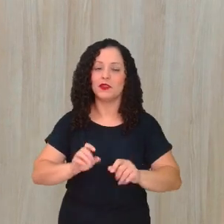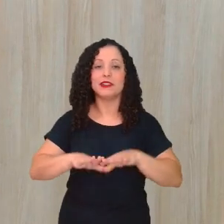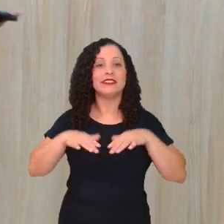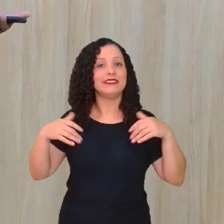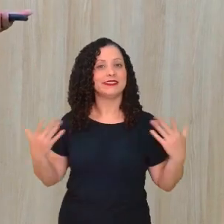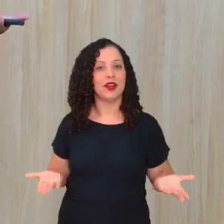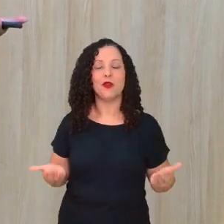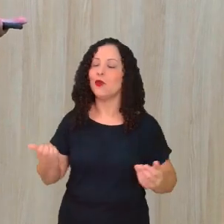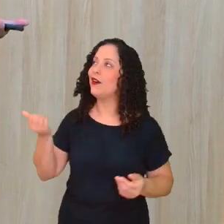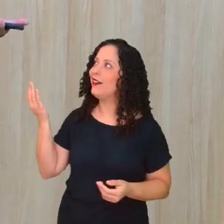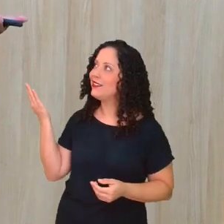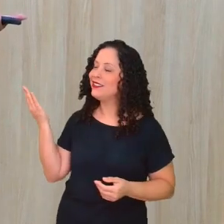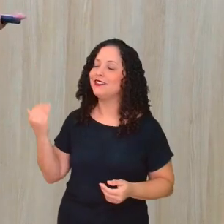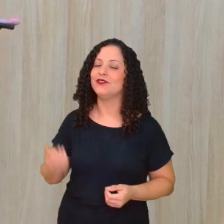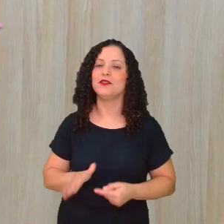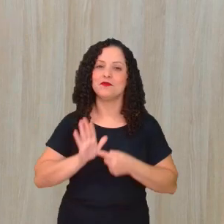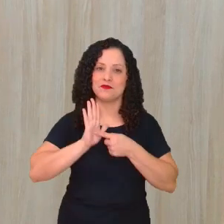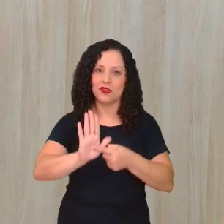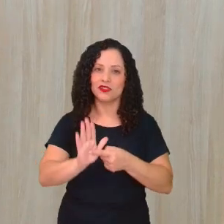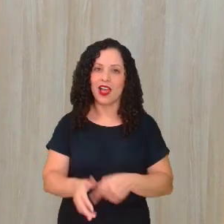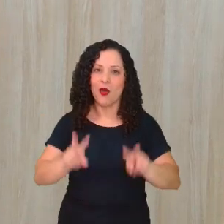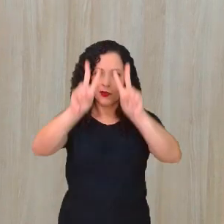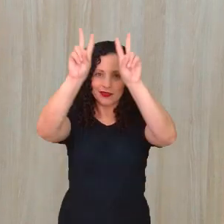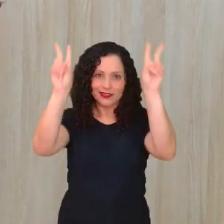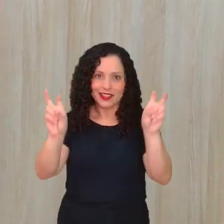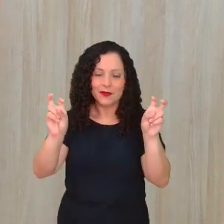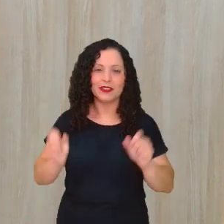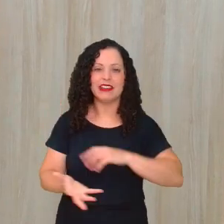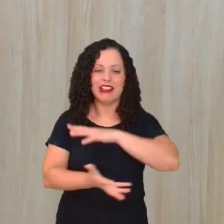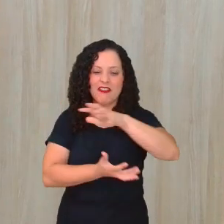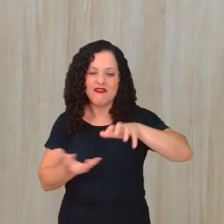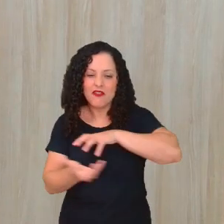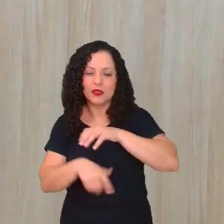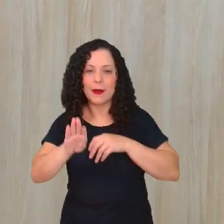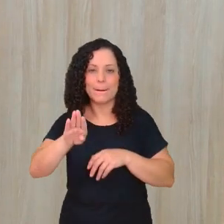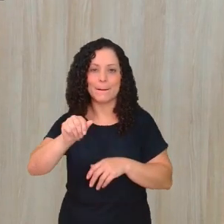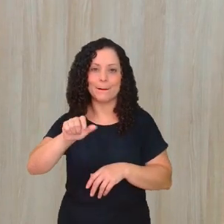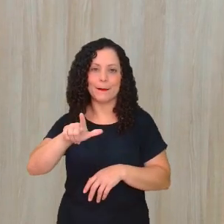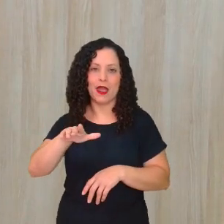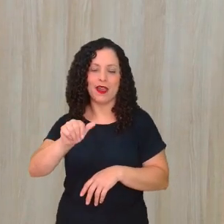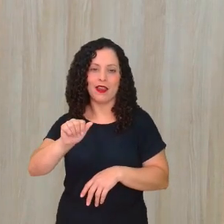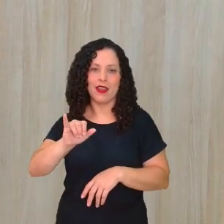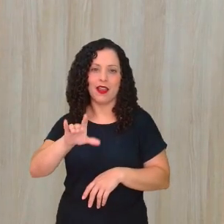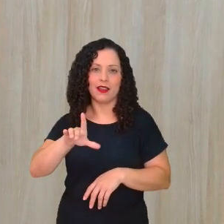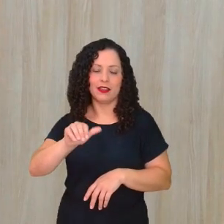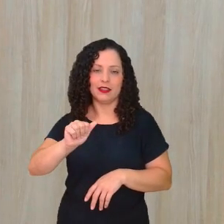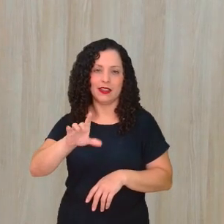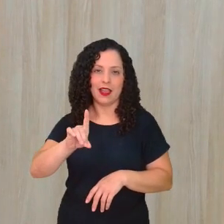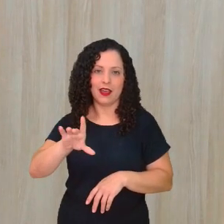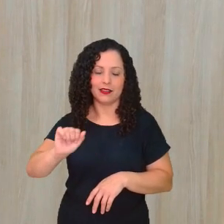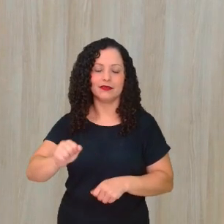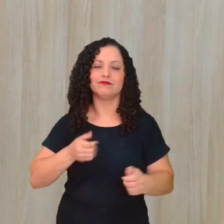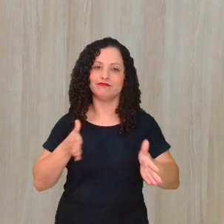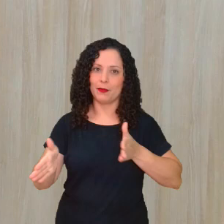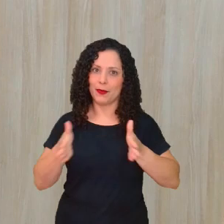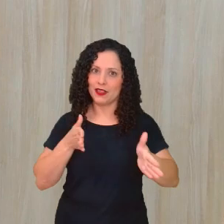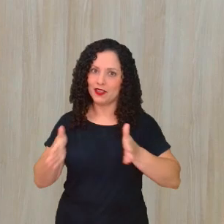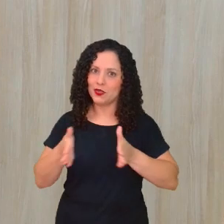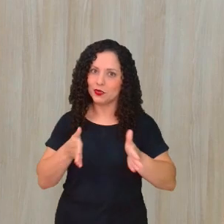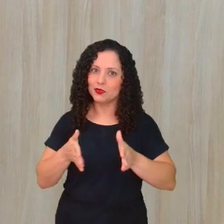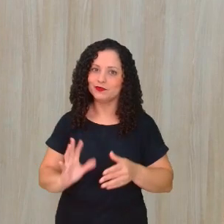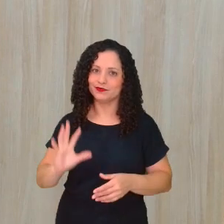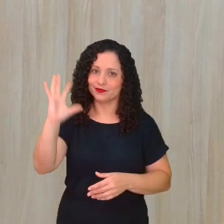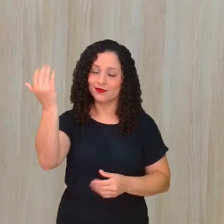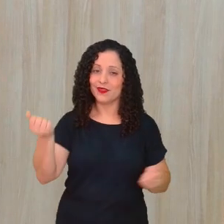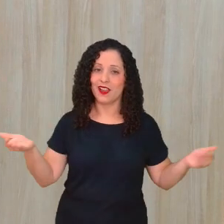essa aí, né, foi a balaiada, que foi uma revolta também, que surgiu aí no período regencial. E a gente está